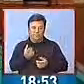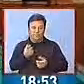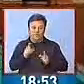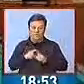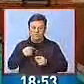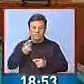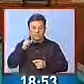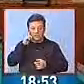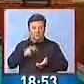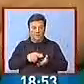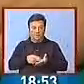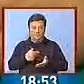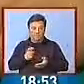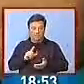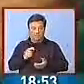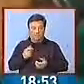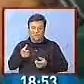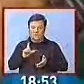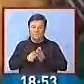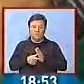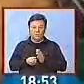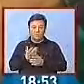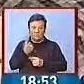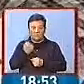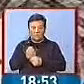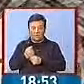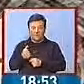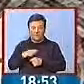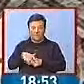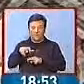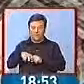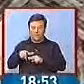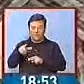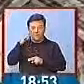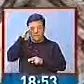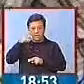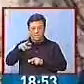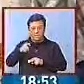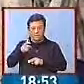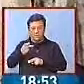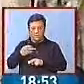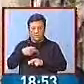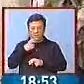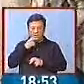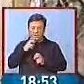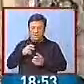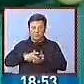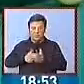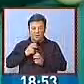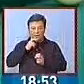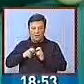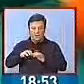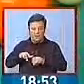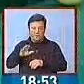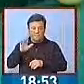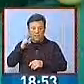não estávamos mesmo nada à espera. O projeto nasceu de um trabalho para uma cadeira do mestrado de Engenharia Elétrica e Eletrónica, mas a